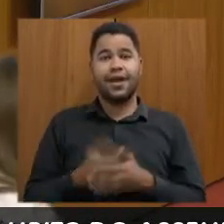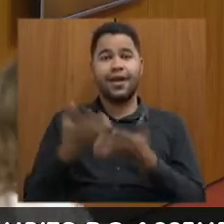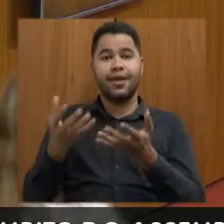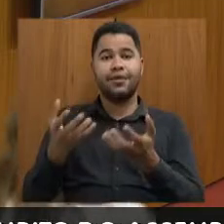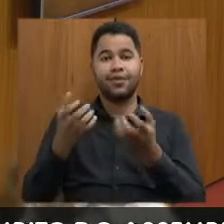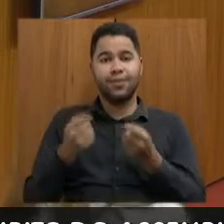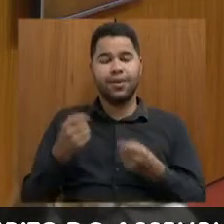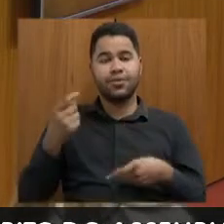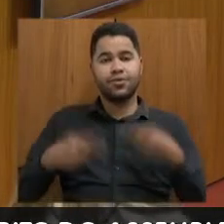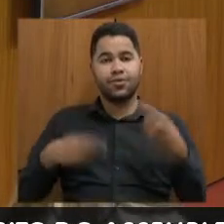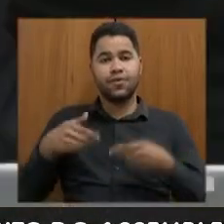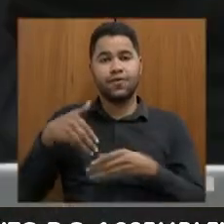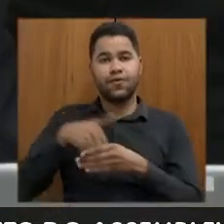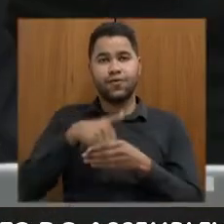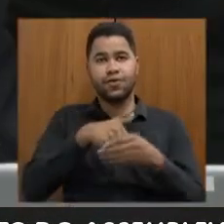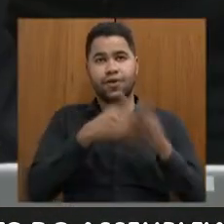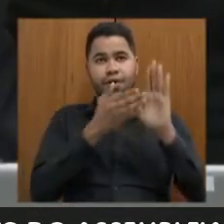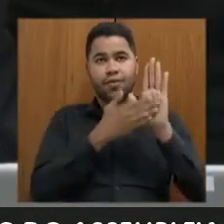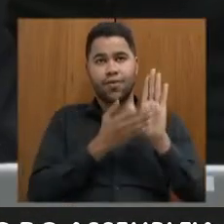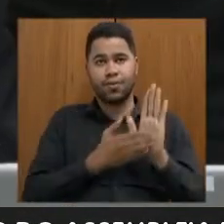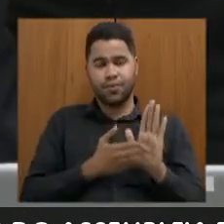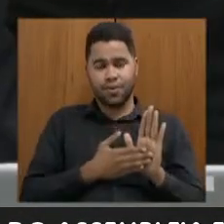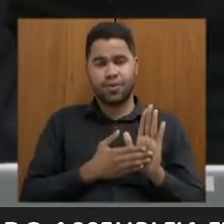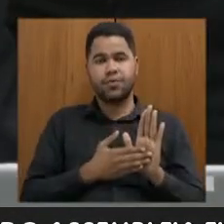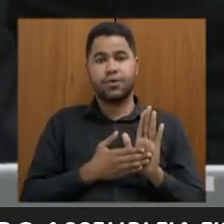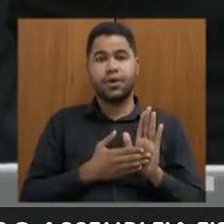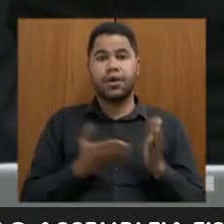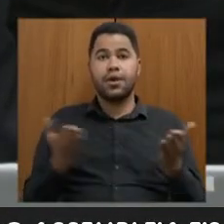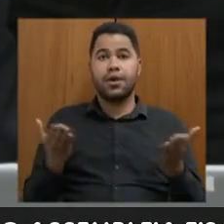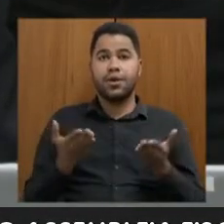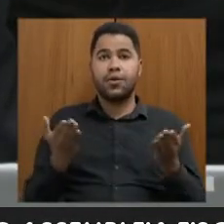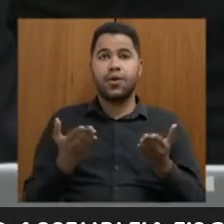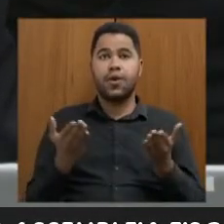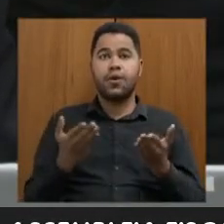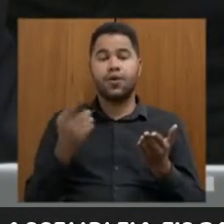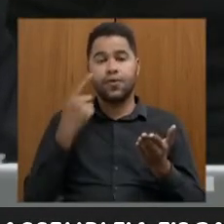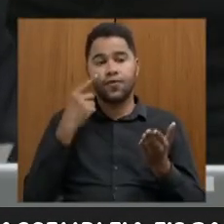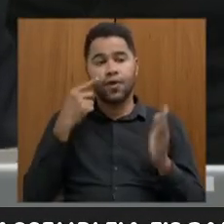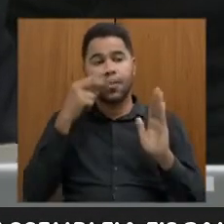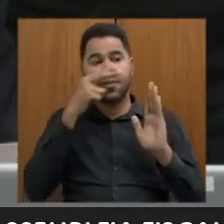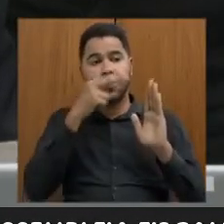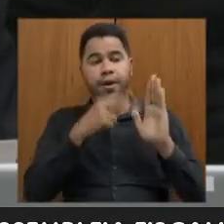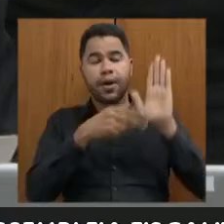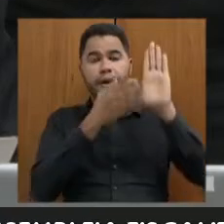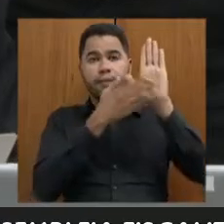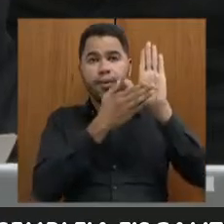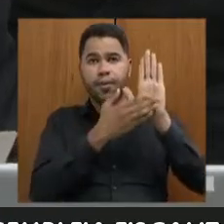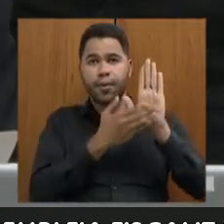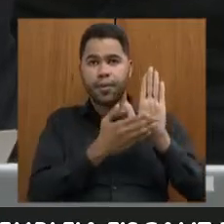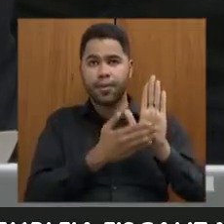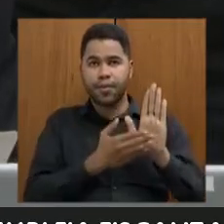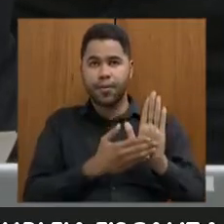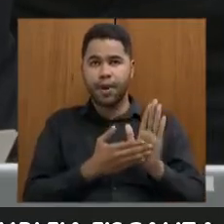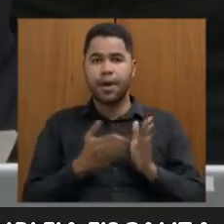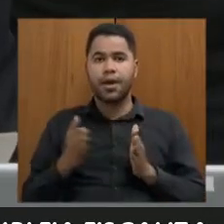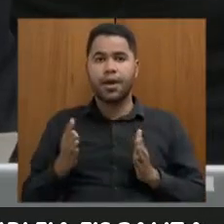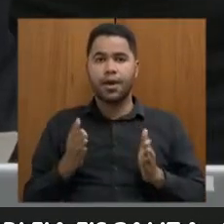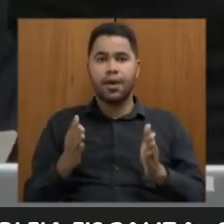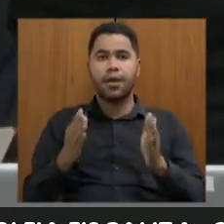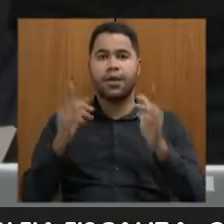recebimento a discussão e votação de proposição da comissão nesse momento vamos apreciar as proposições apresentadas no decorrer da